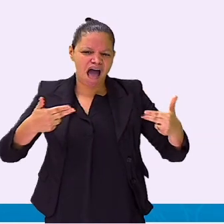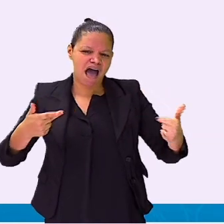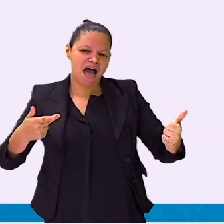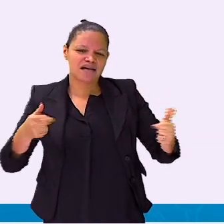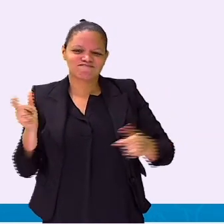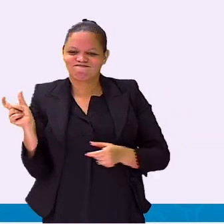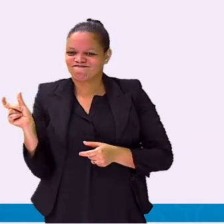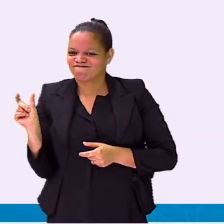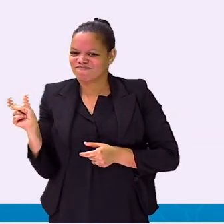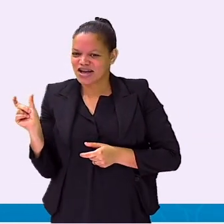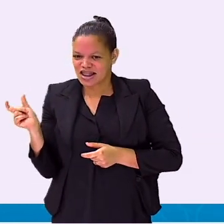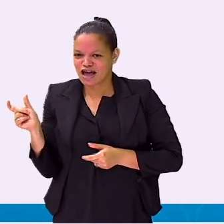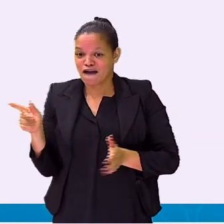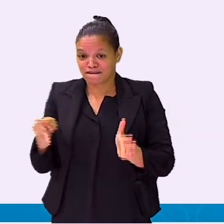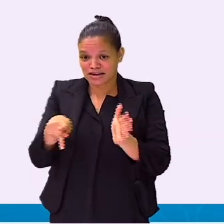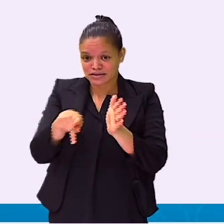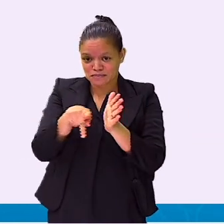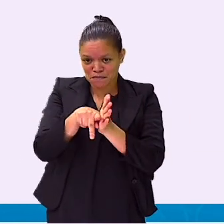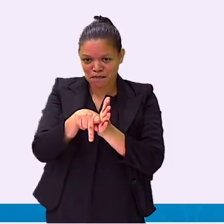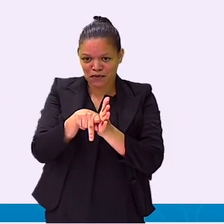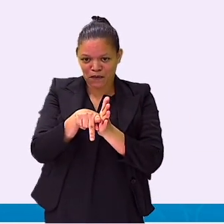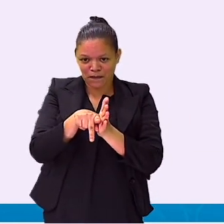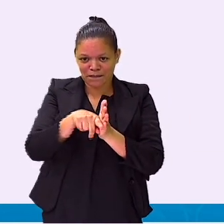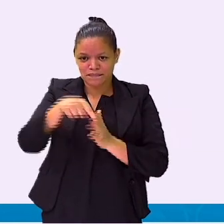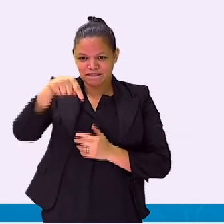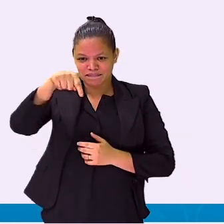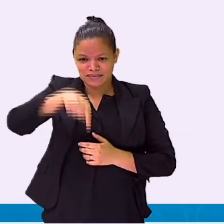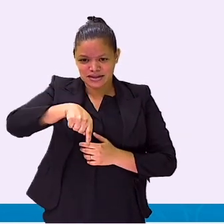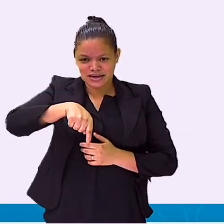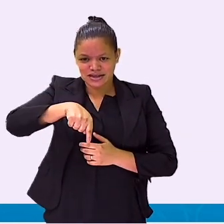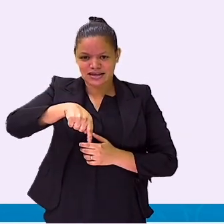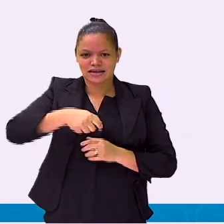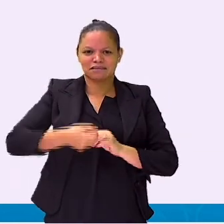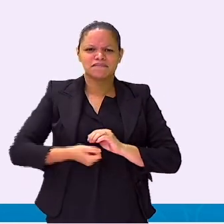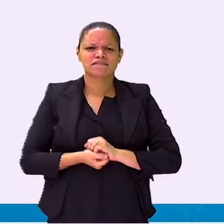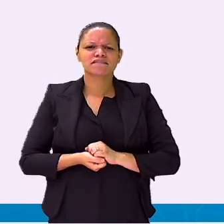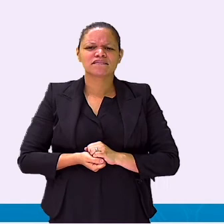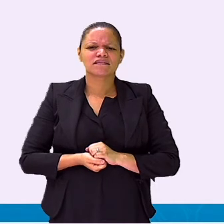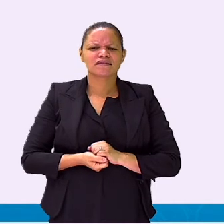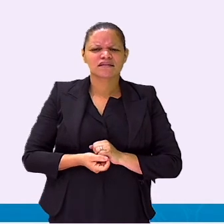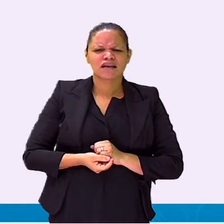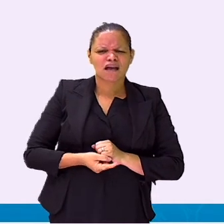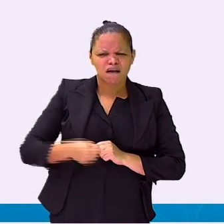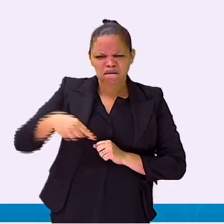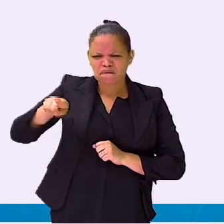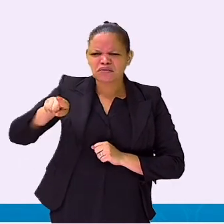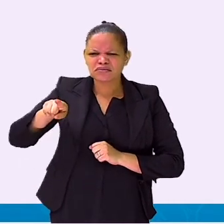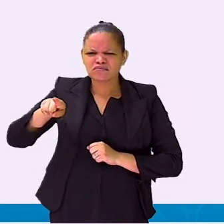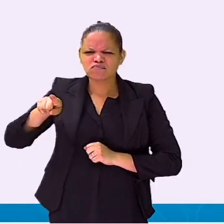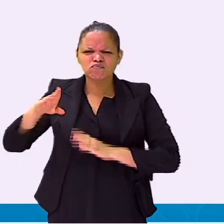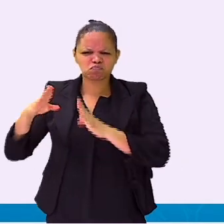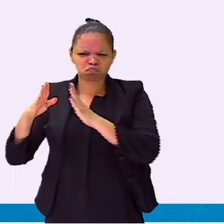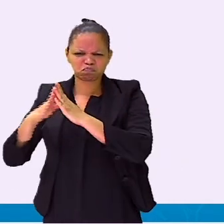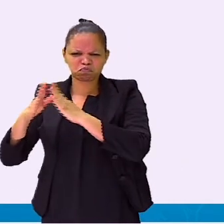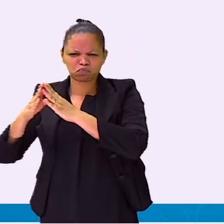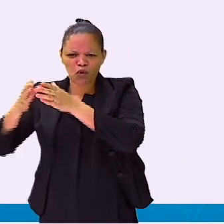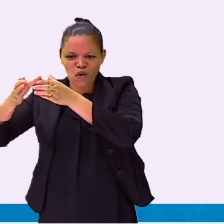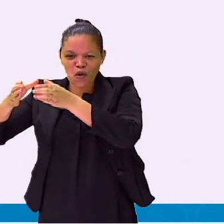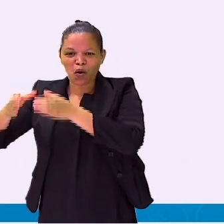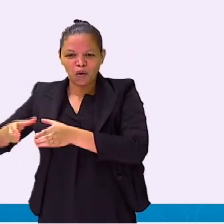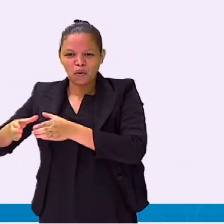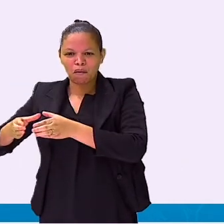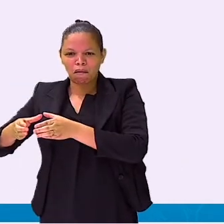Você já foi em algum lugar e logo perguntaram, você é de Minas Gerais, né? Pois é, a nossa fala